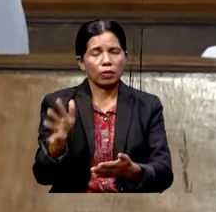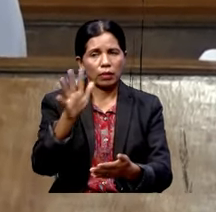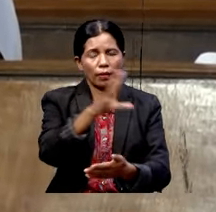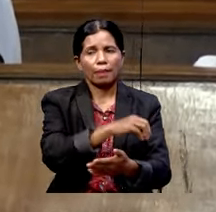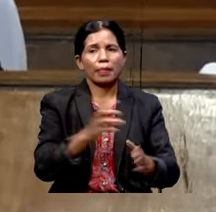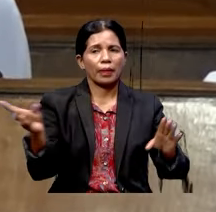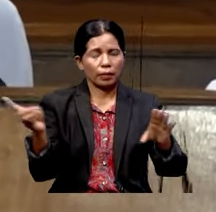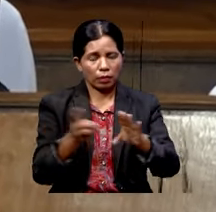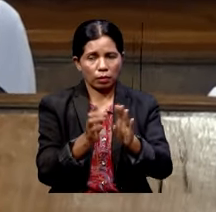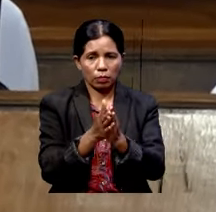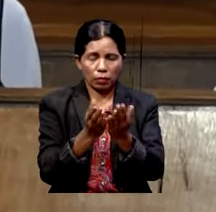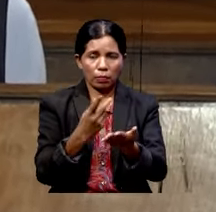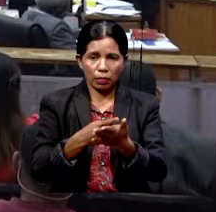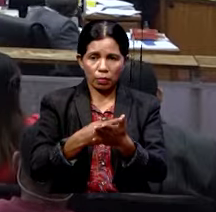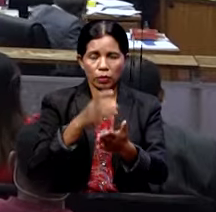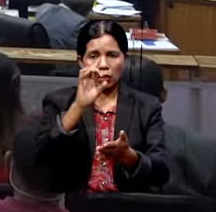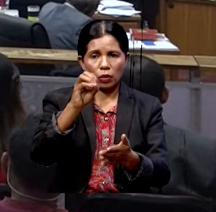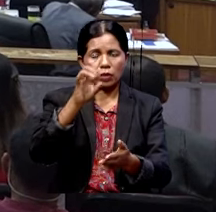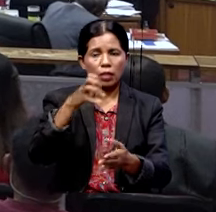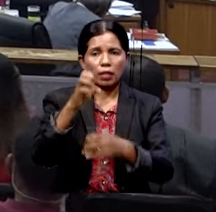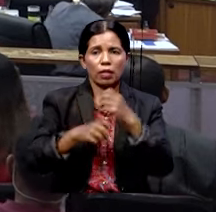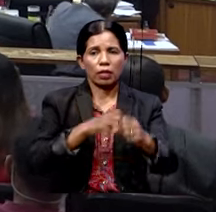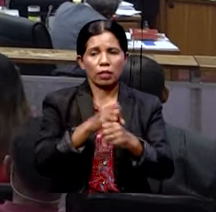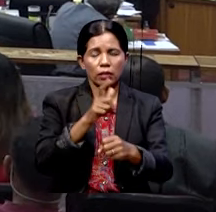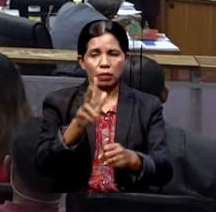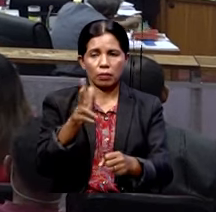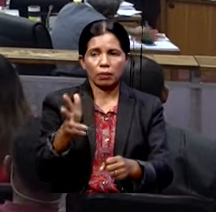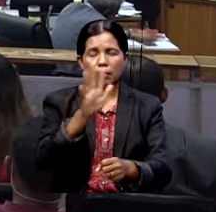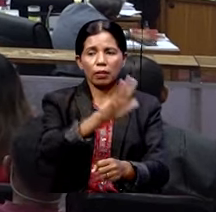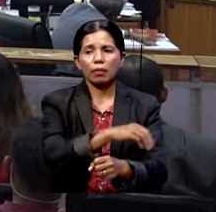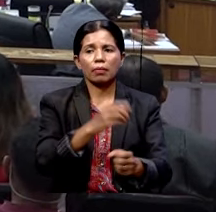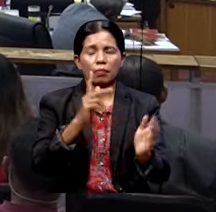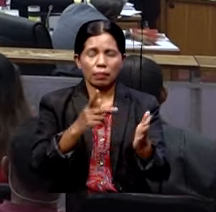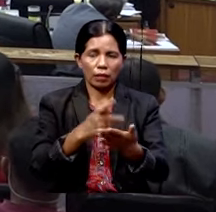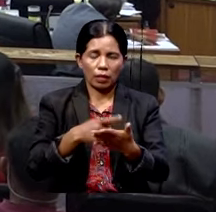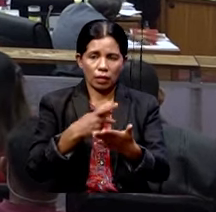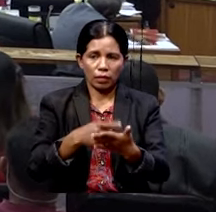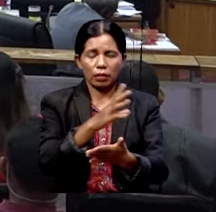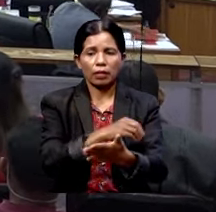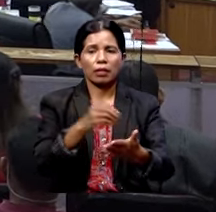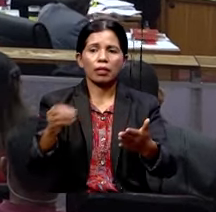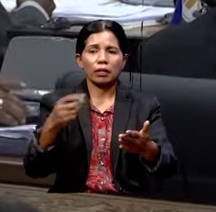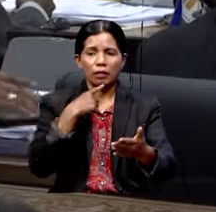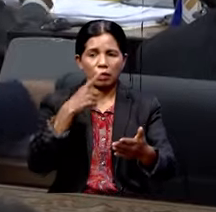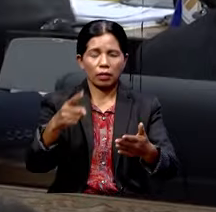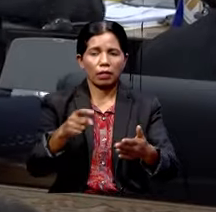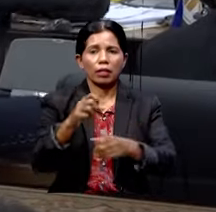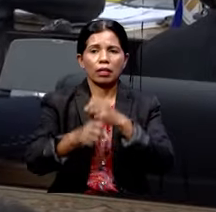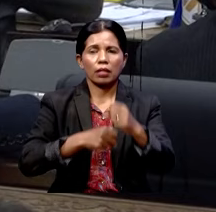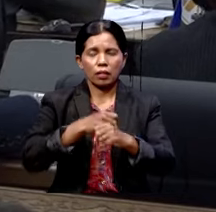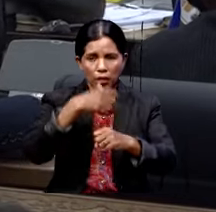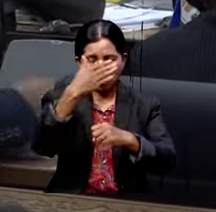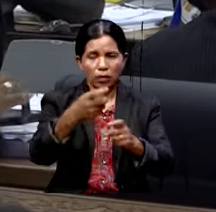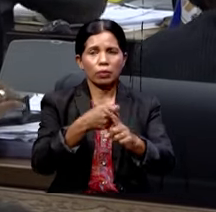documento, livro Proposta de Orçamento Geral do Estado tinha Rio Ruaresim Lima, plano ação anual, entidade pública, setor administrativo, batina noite, o